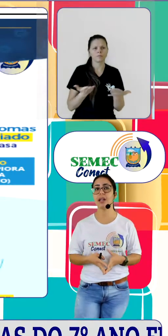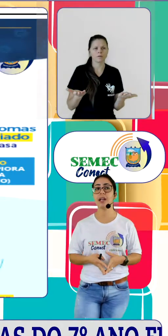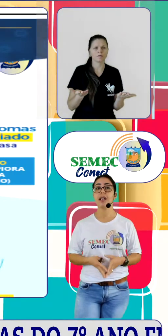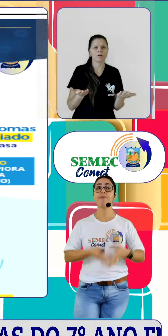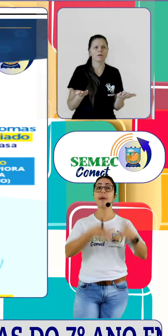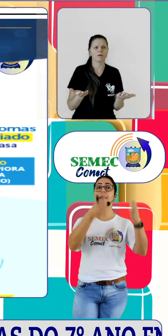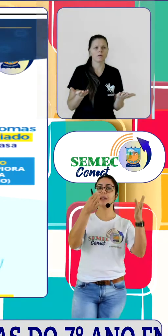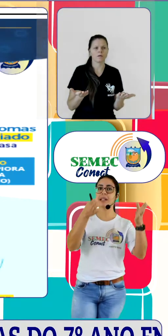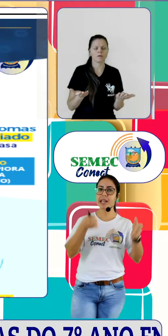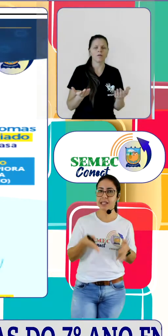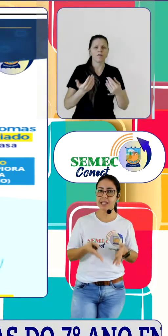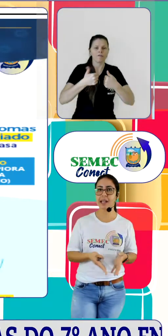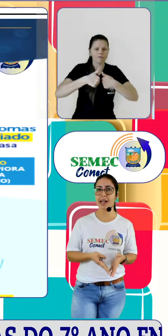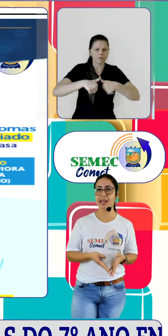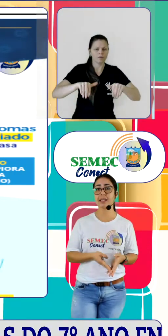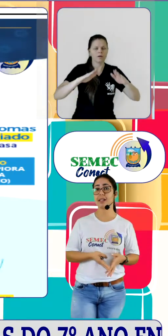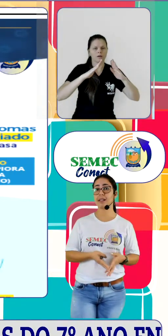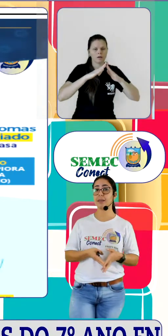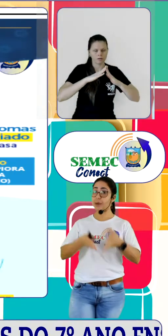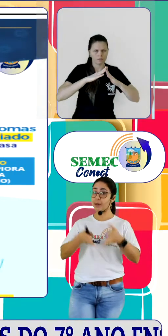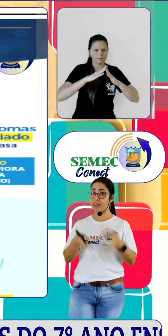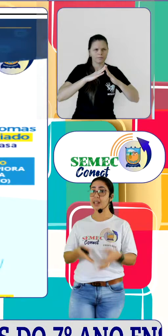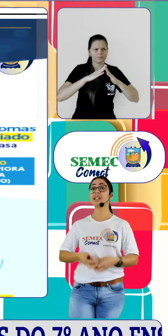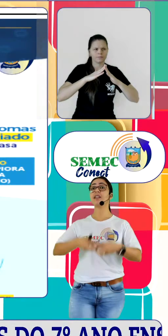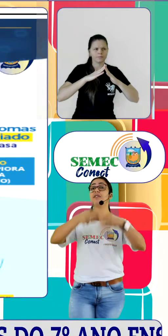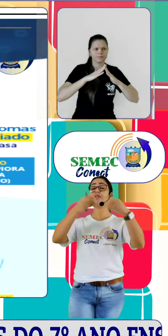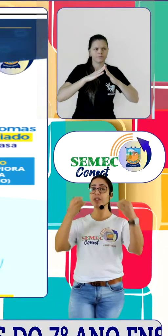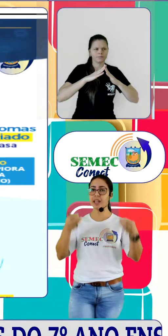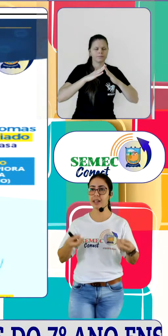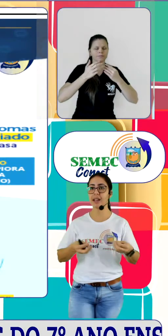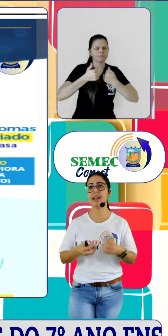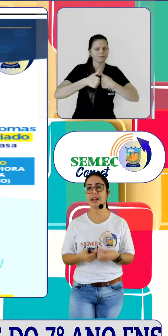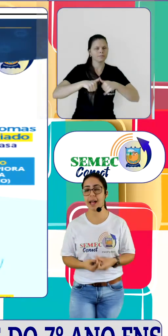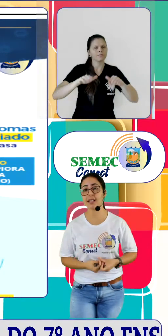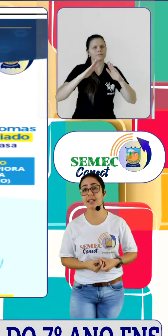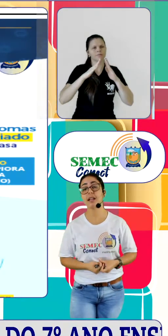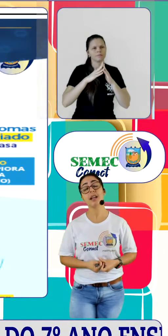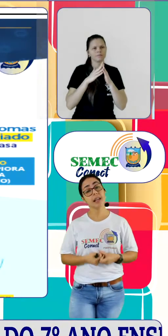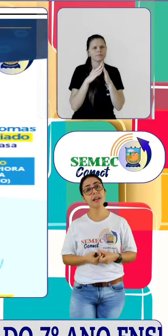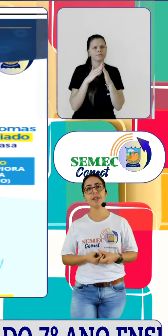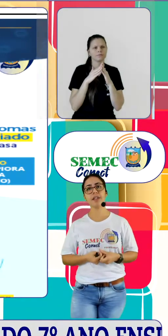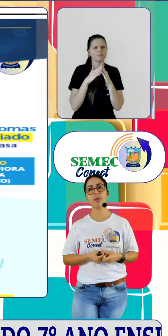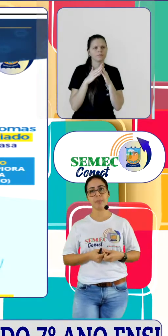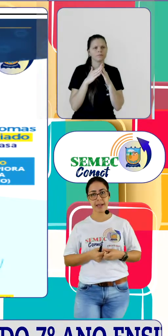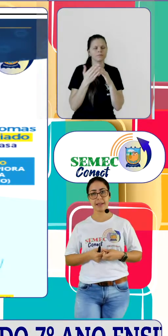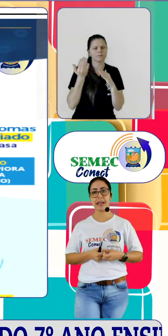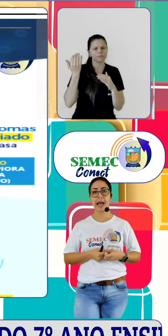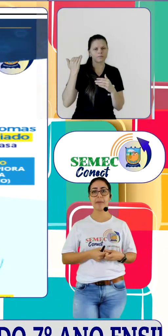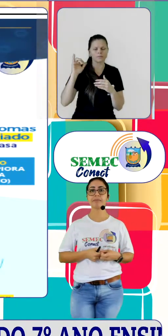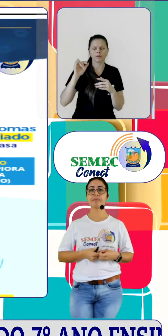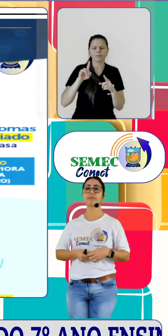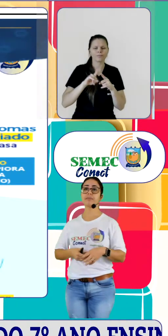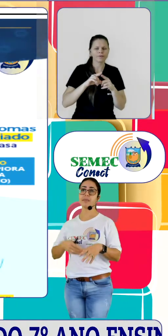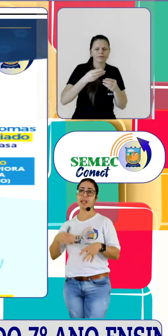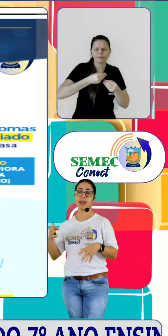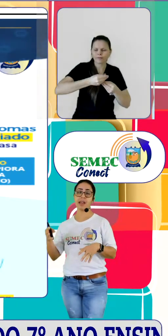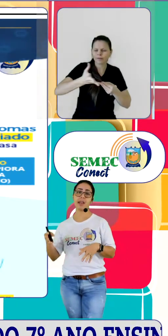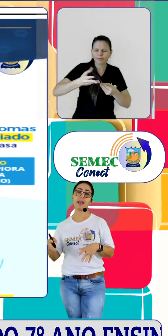né? Permaneça em casa, de preferência fique em casa. E evite compartilhar